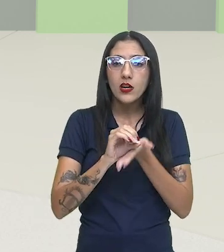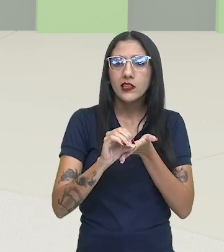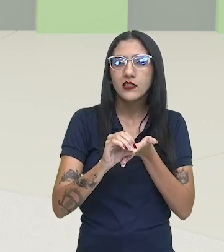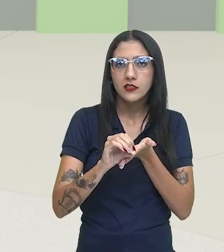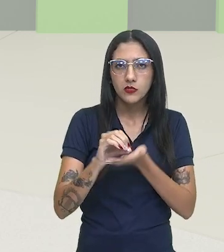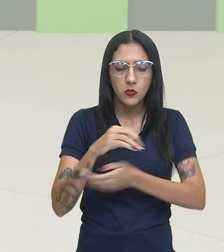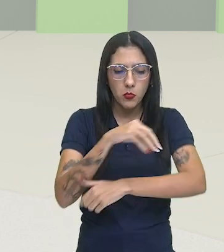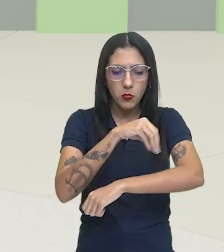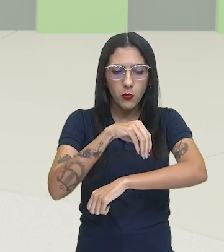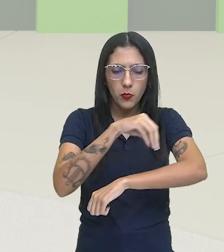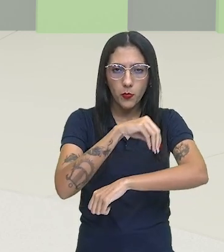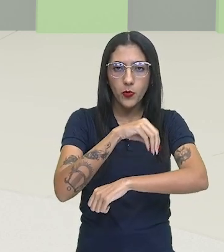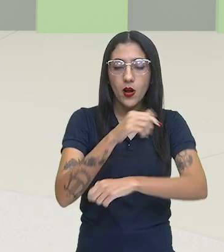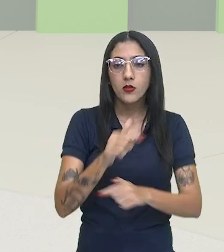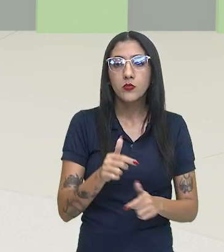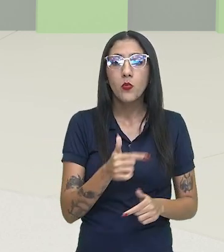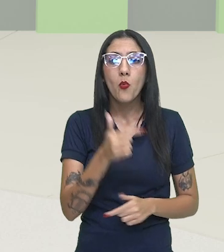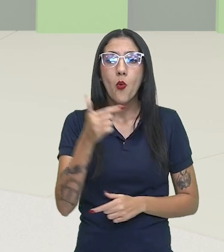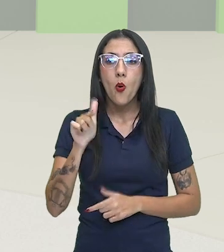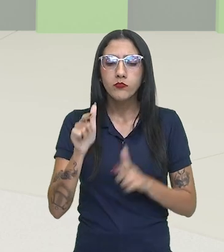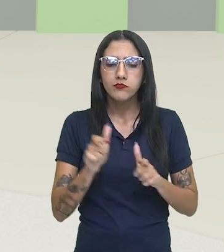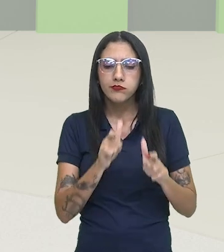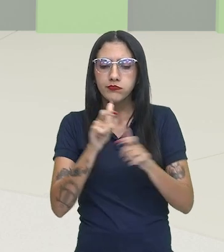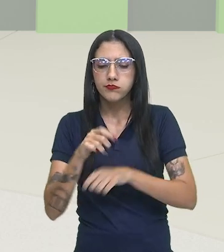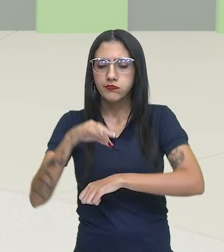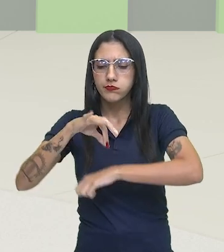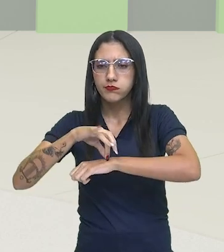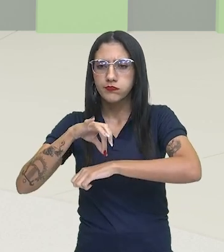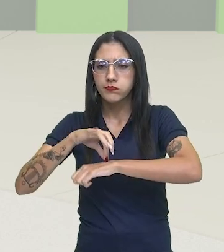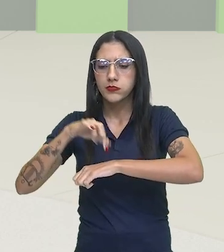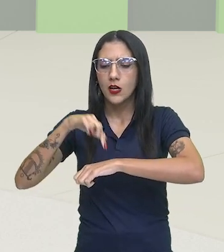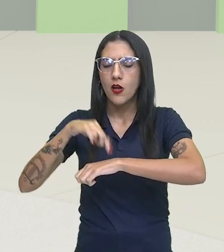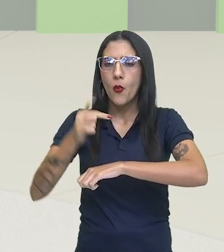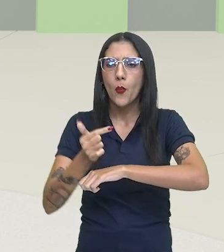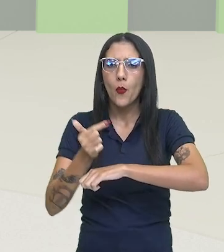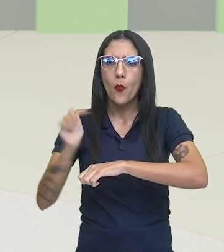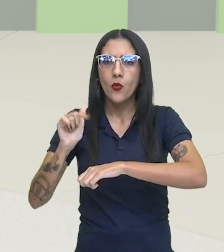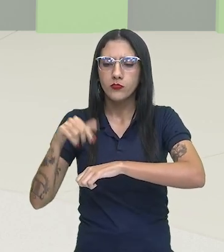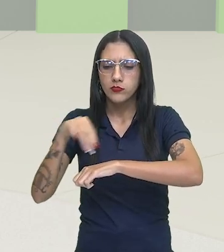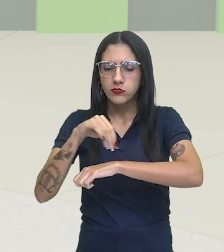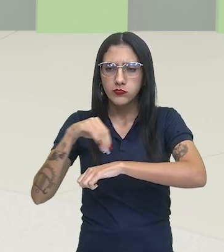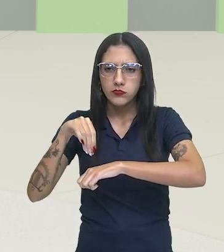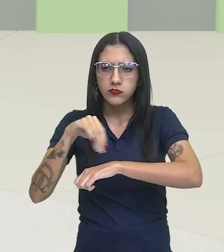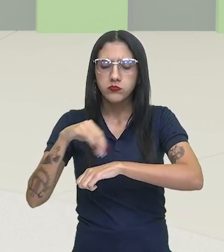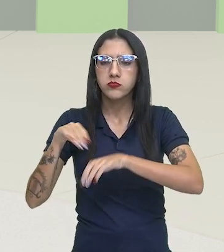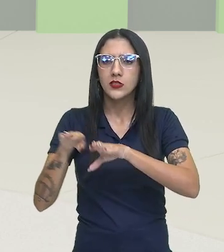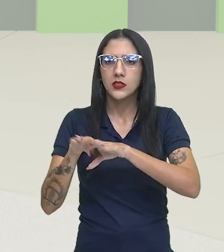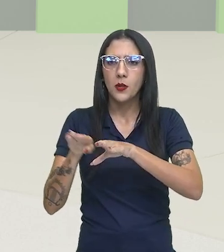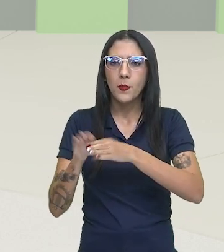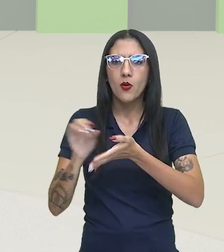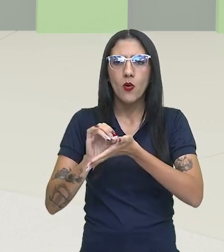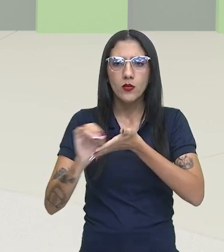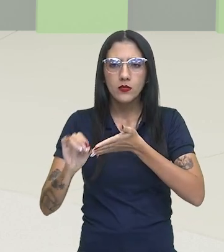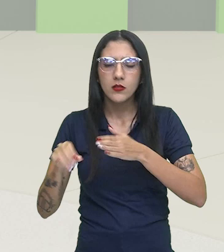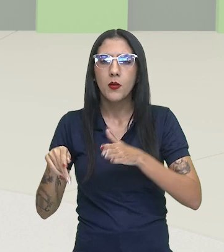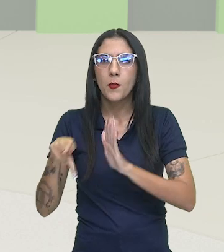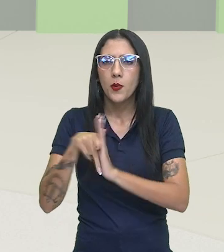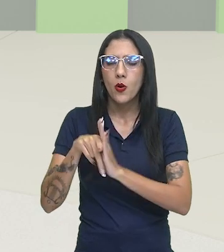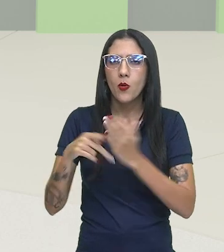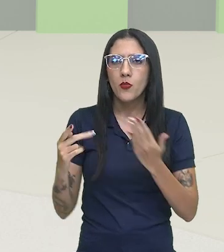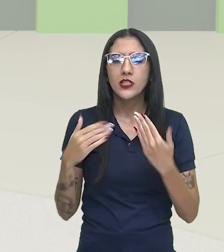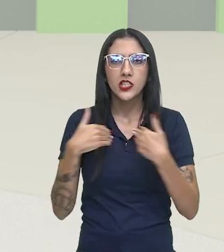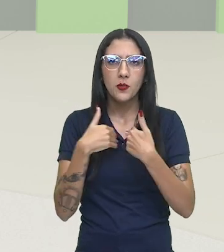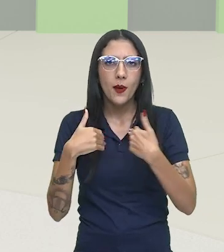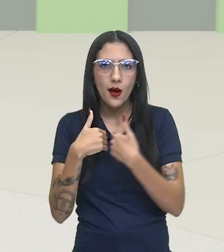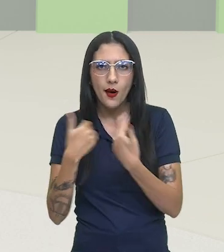decomposta. Numa outra planta, você vai colocar ali um pouco do esterco, sabe? Das fezes de galinha.